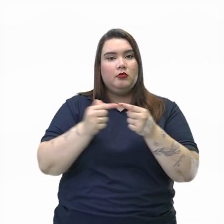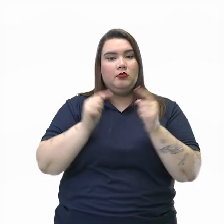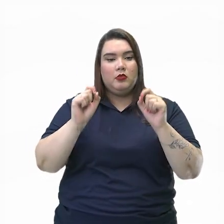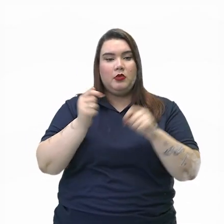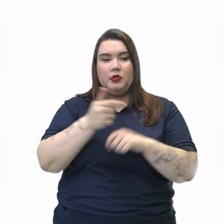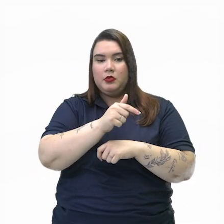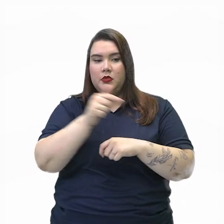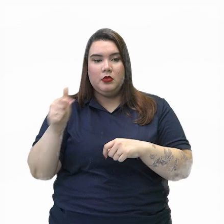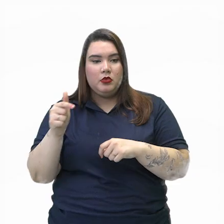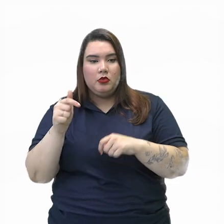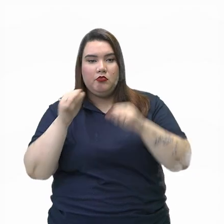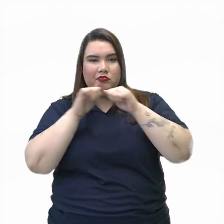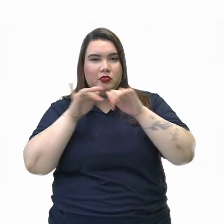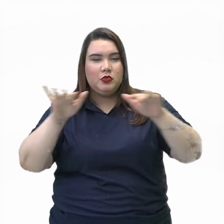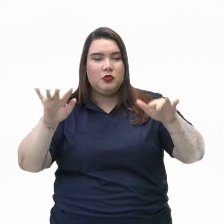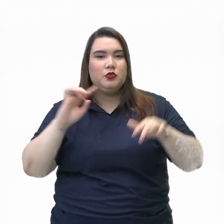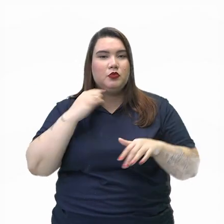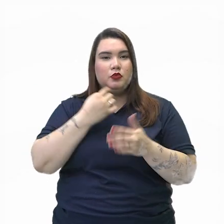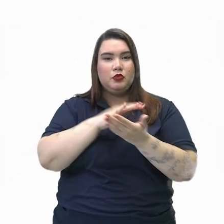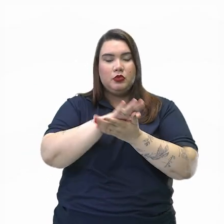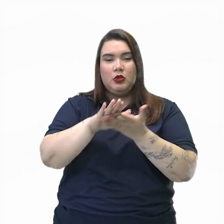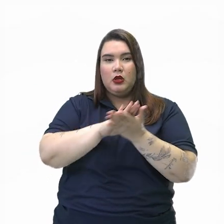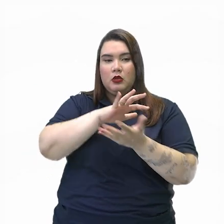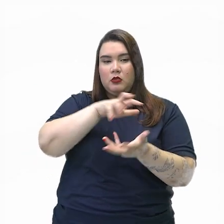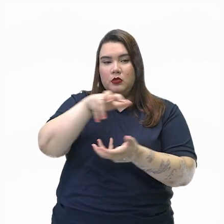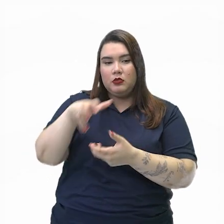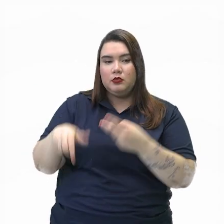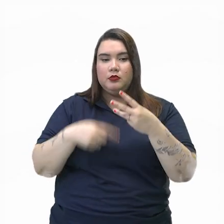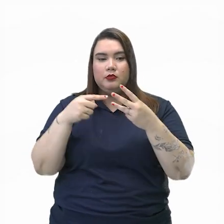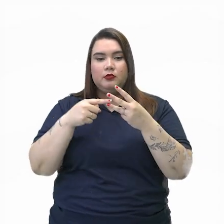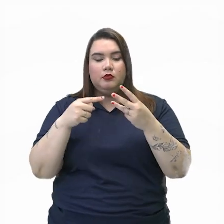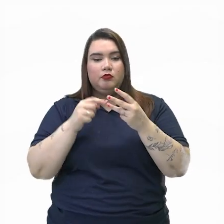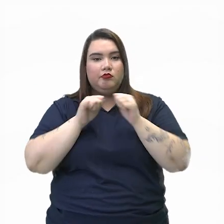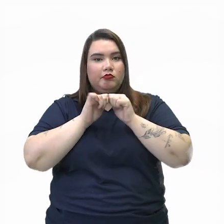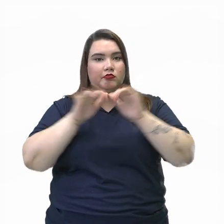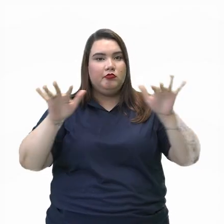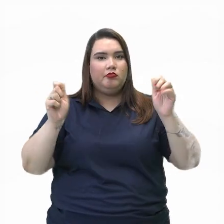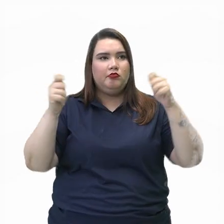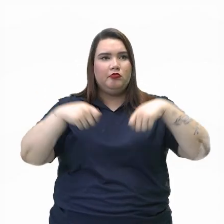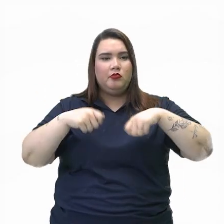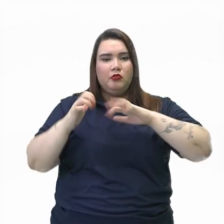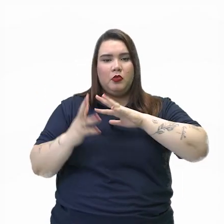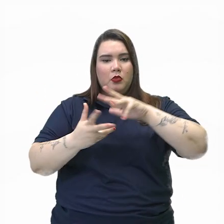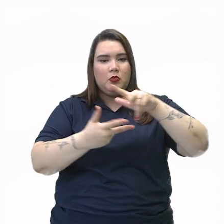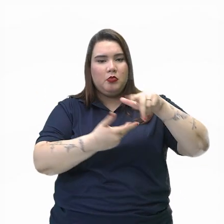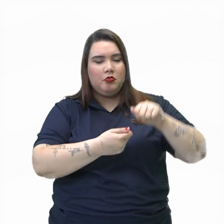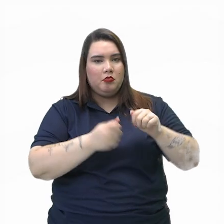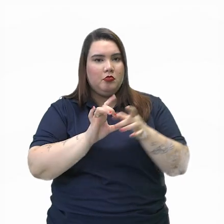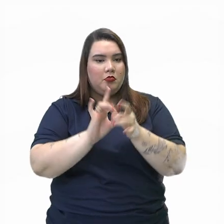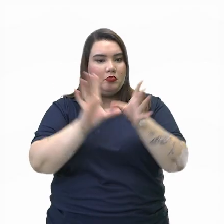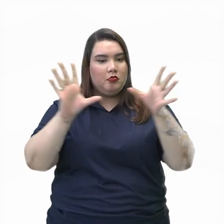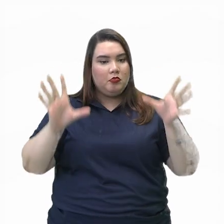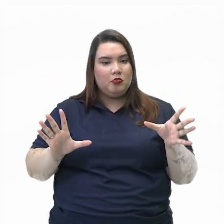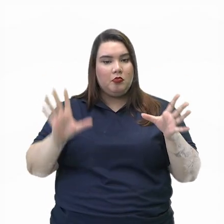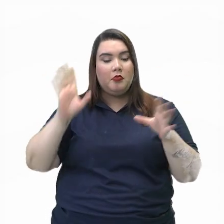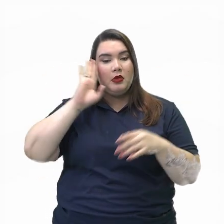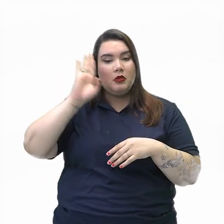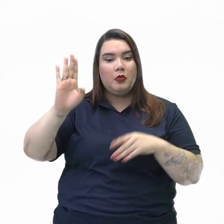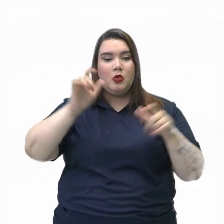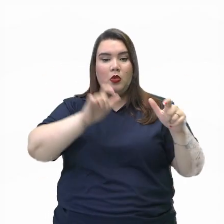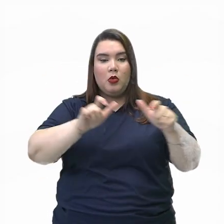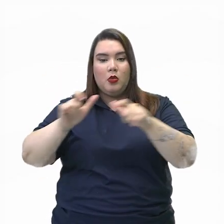limpa, isto é, que não emite poluentes na atmosfera. Ampla disponibilidade em todo o